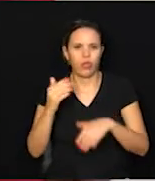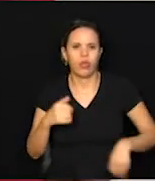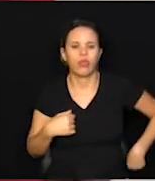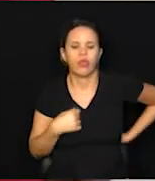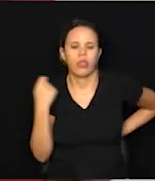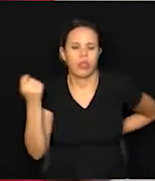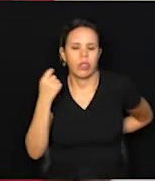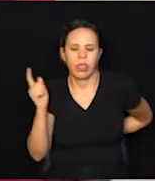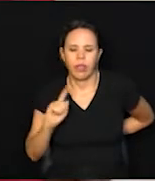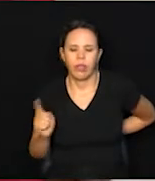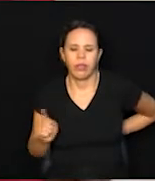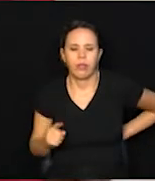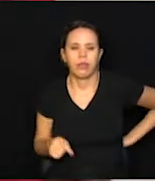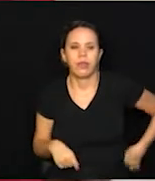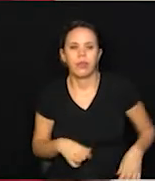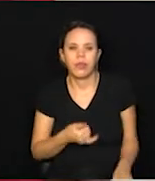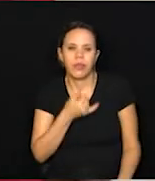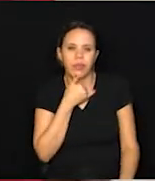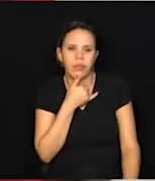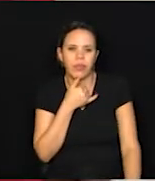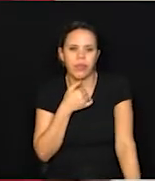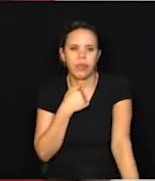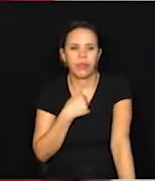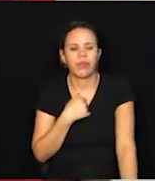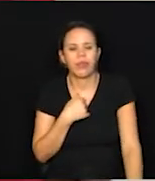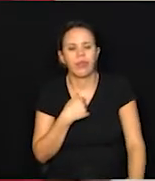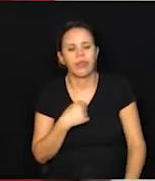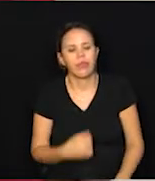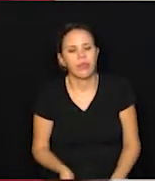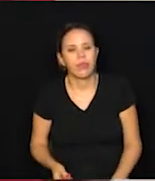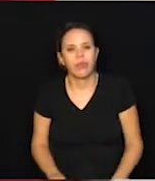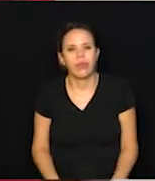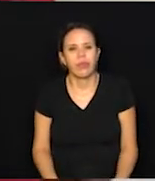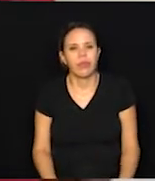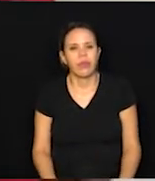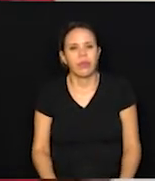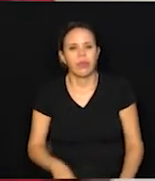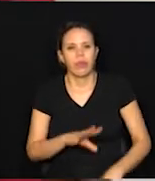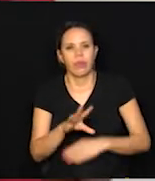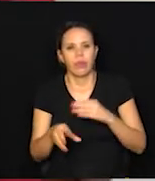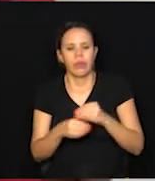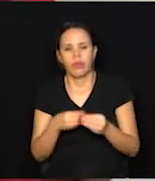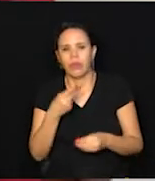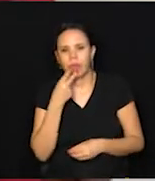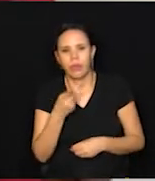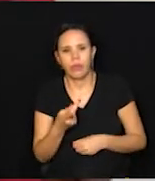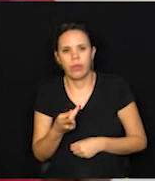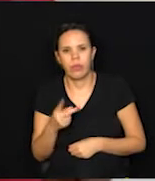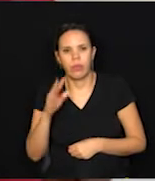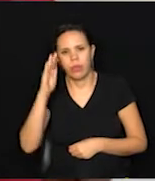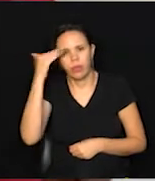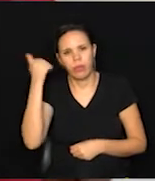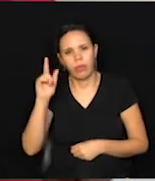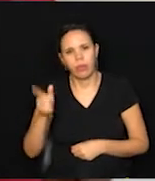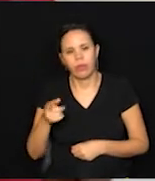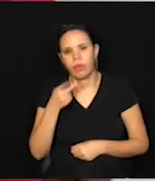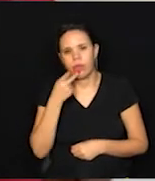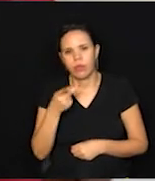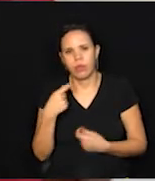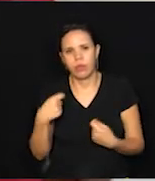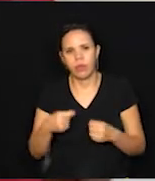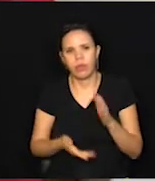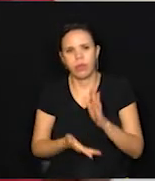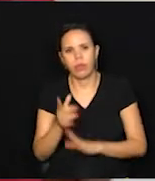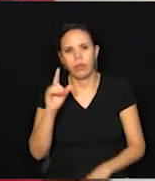mais graves, né? Infelizmente. No mais, eu ia complementar a fala do Pedro Torinho, mas ele acabou precisando